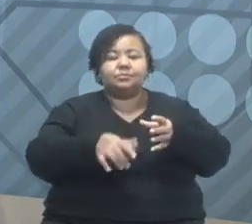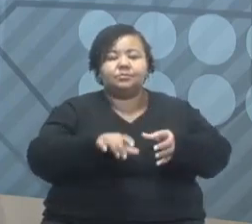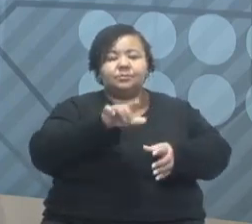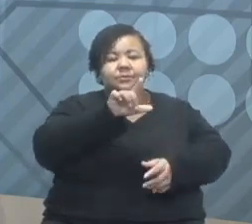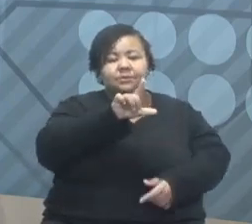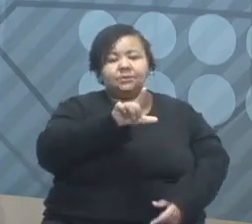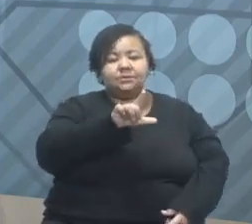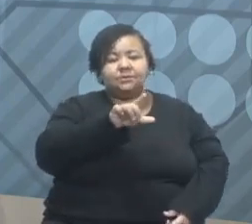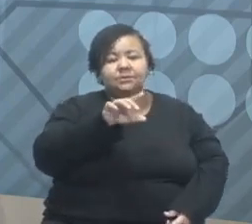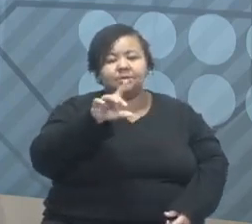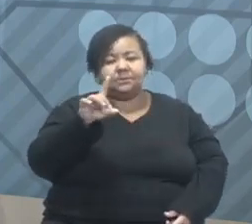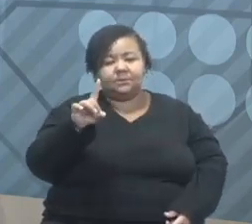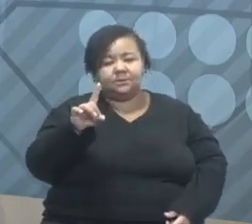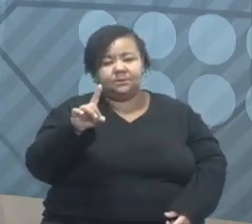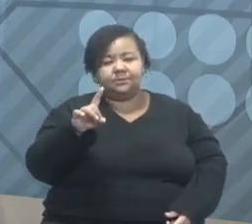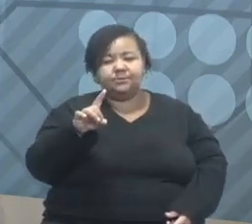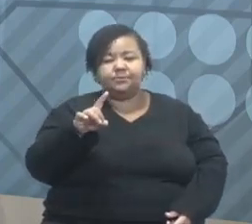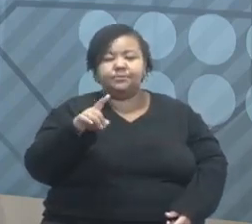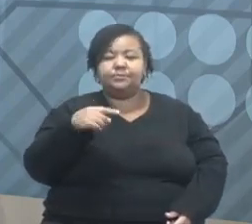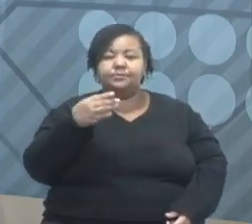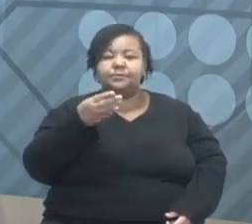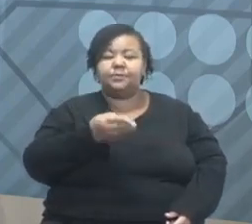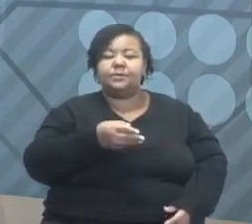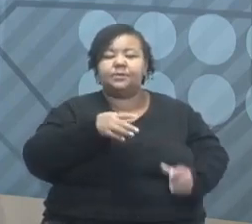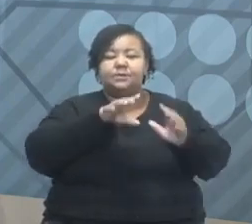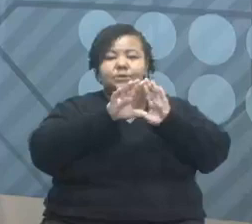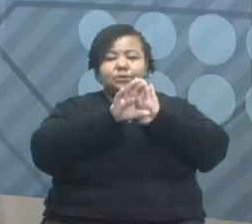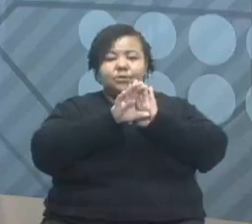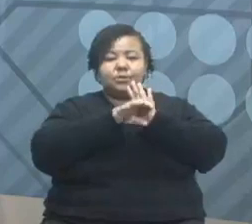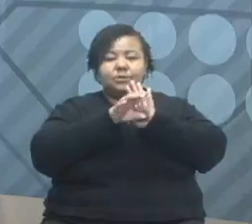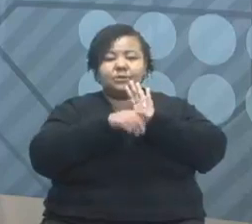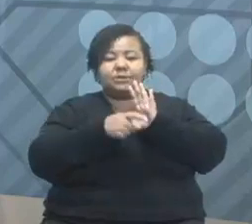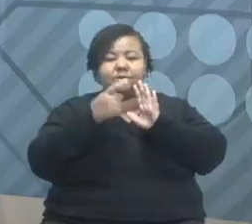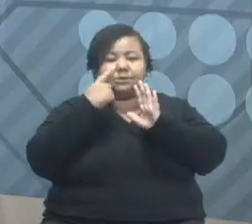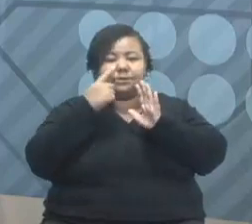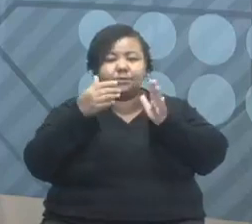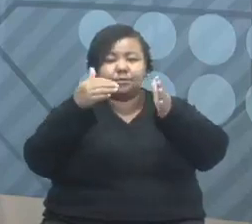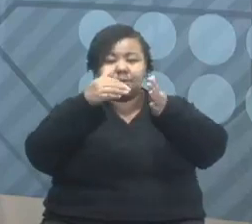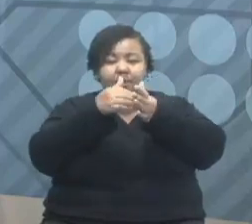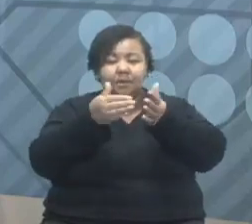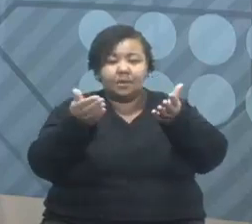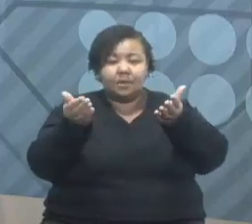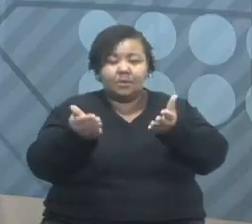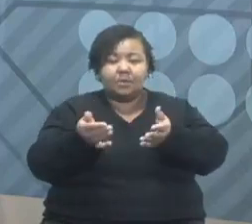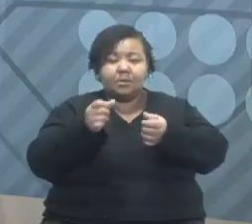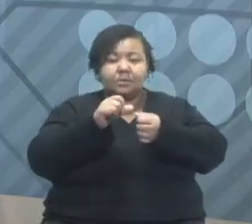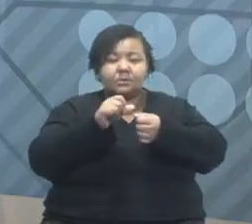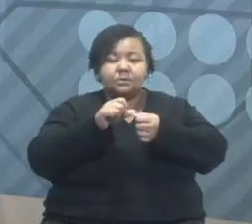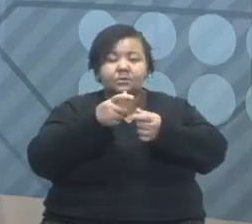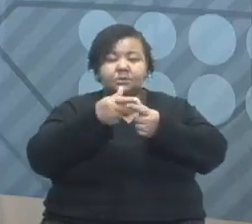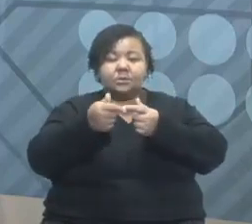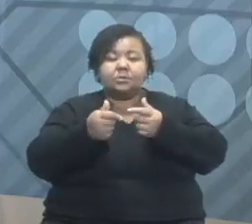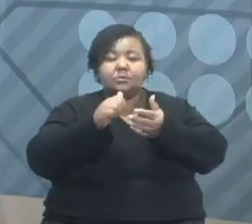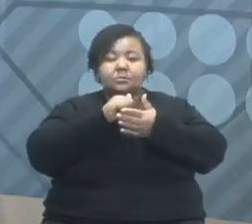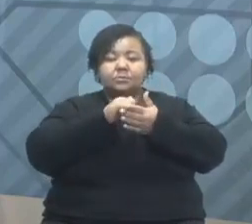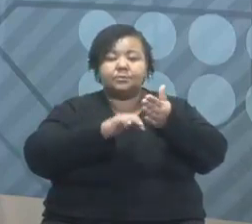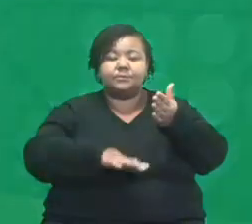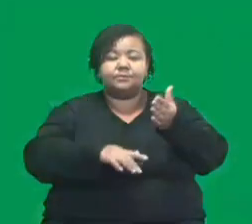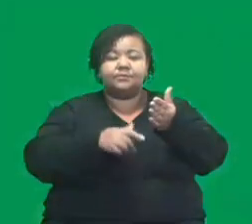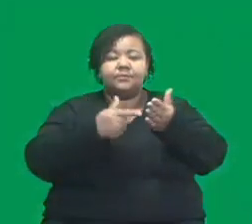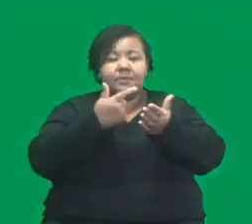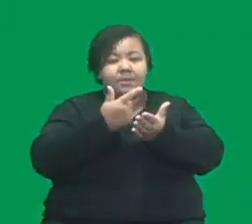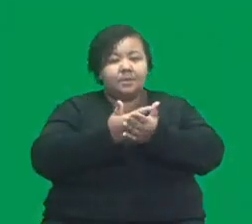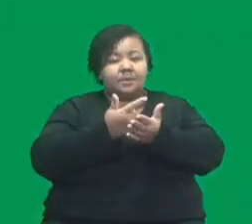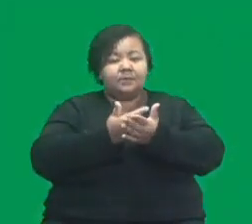linearmente dependente. Então, a partir desses conceitos que discutimos até agora, dessa resolução desse exercício, quero propor para você uma